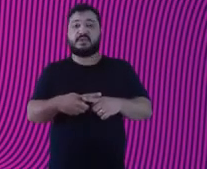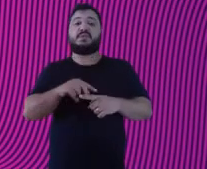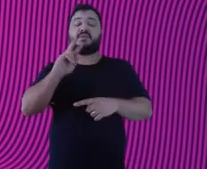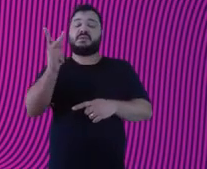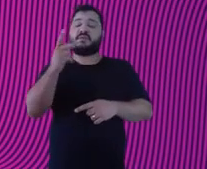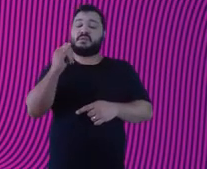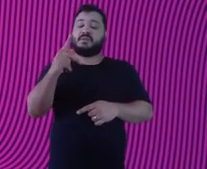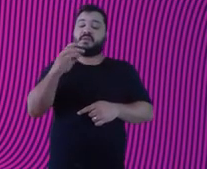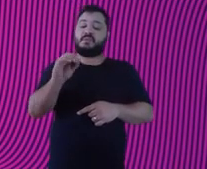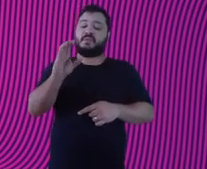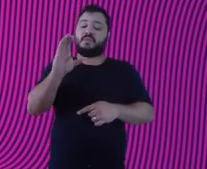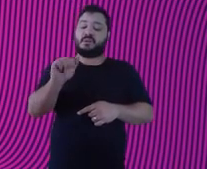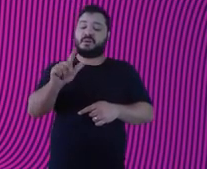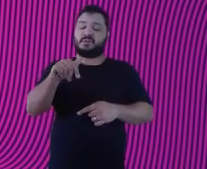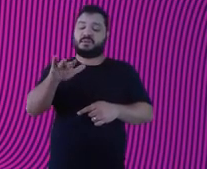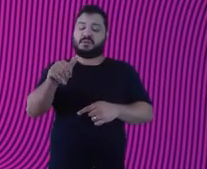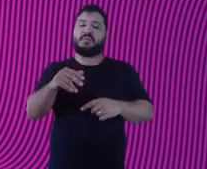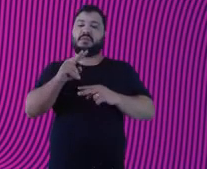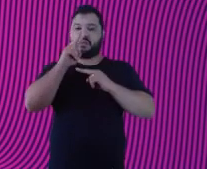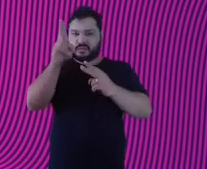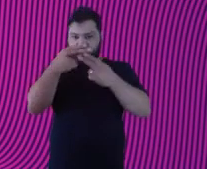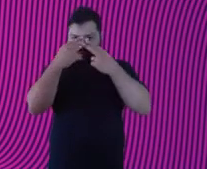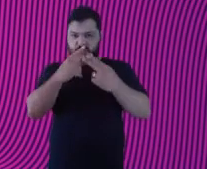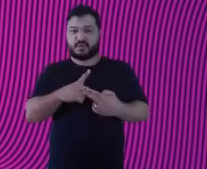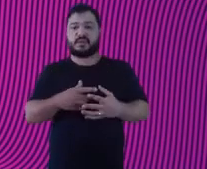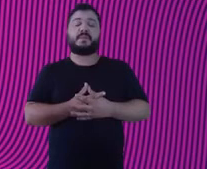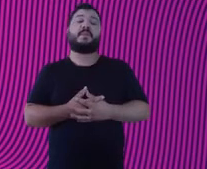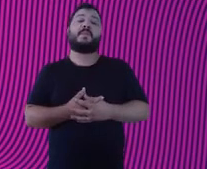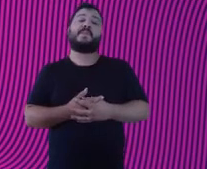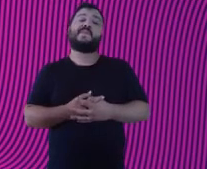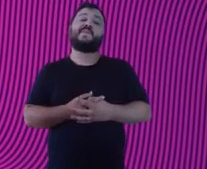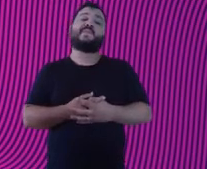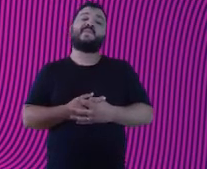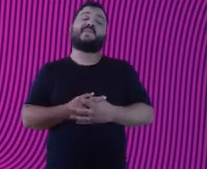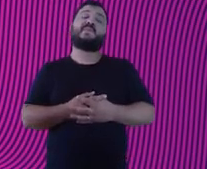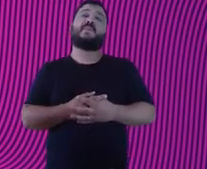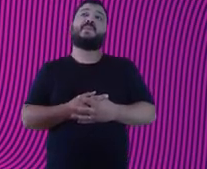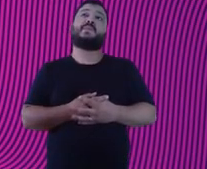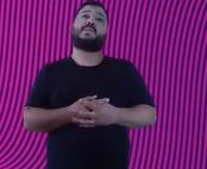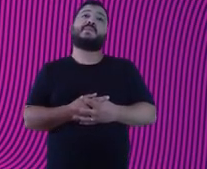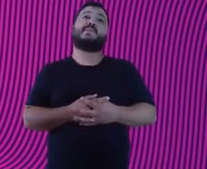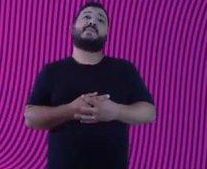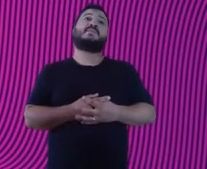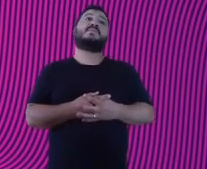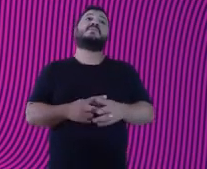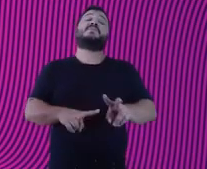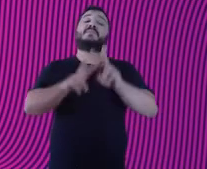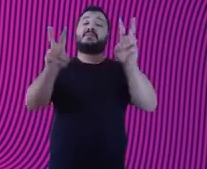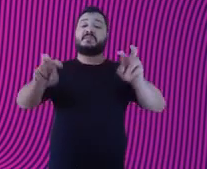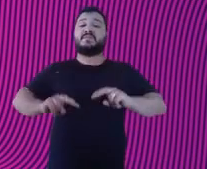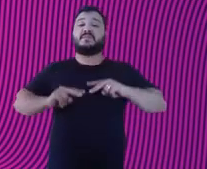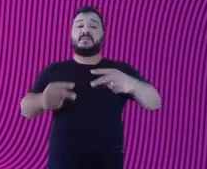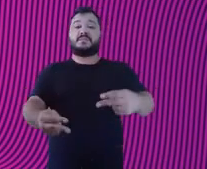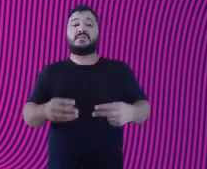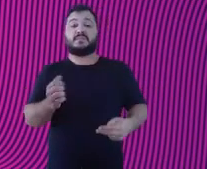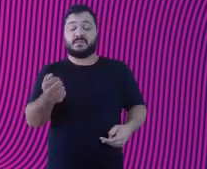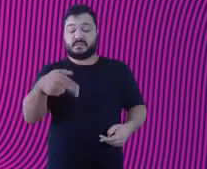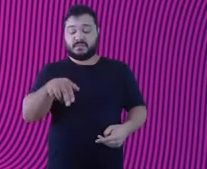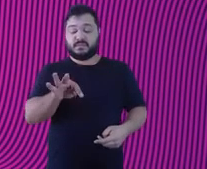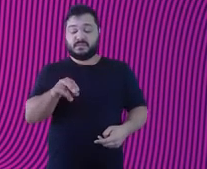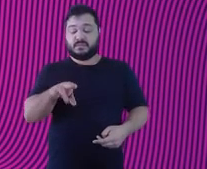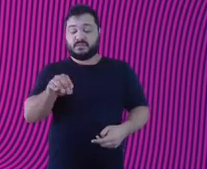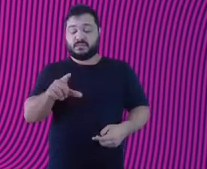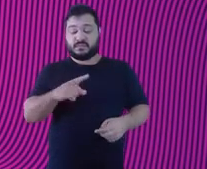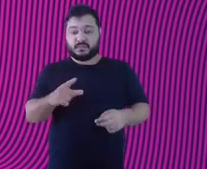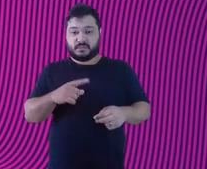né? Foi bastante traumático. E com relação ao transplante, né, que o Antônio fez no segundo... uma